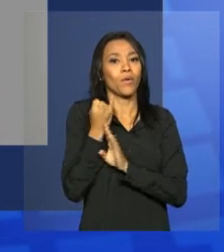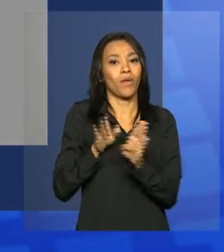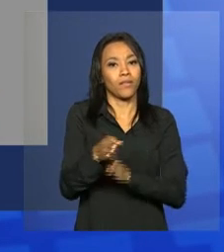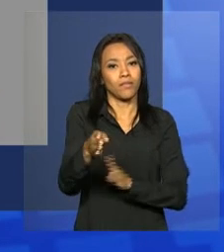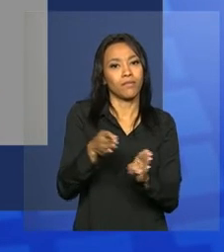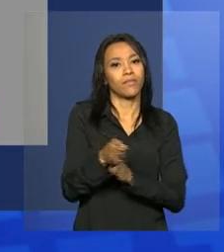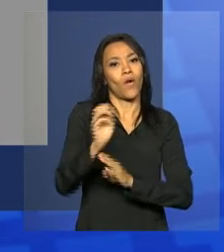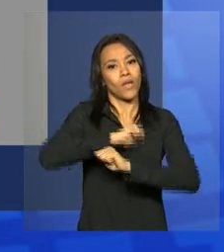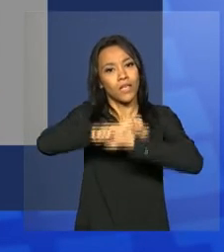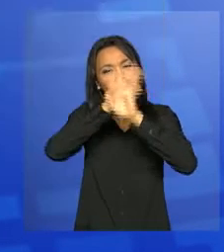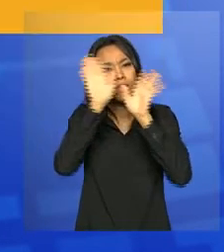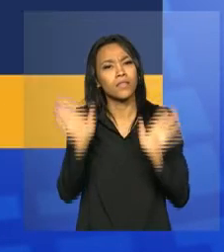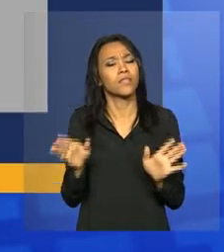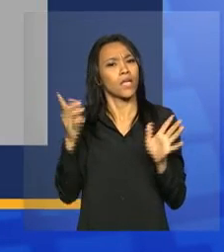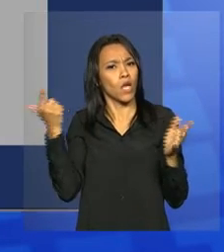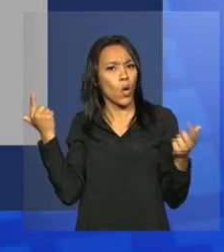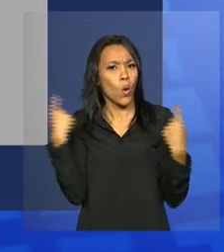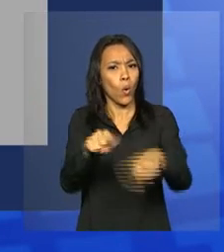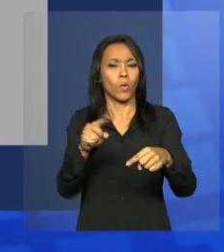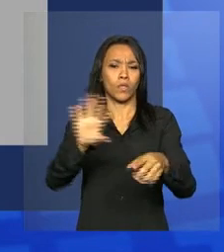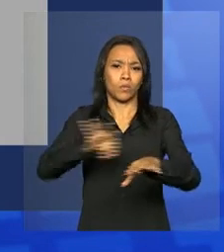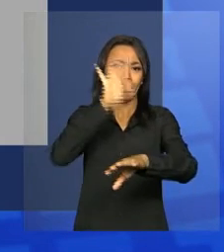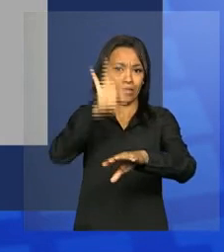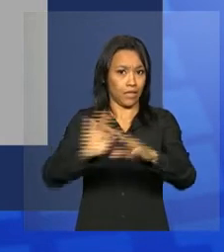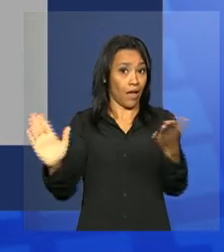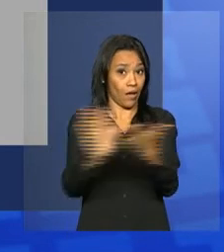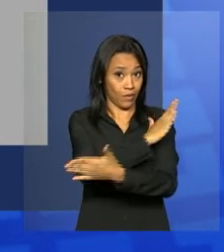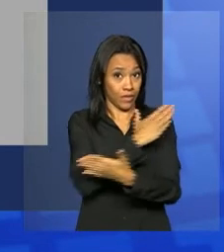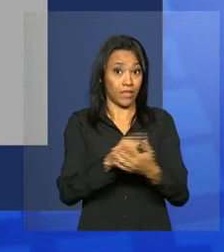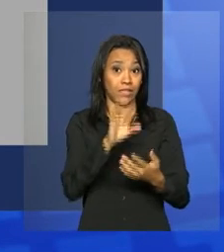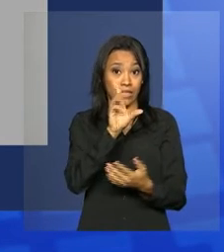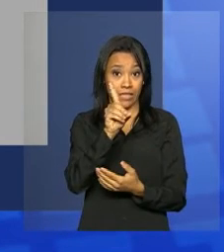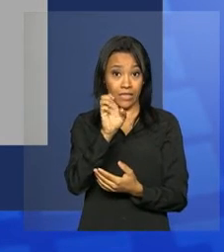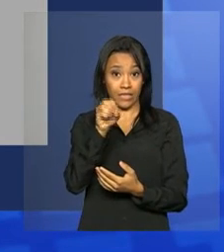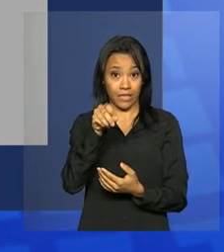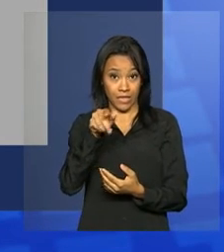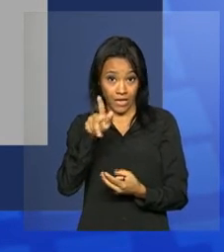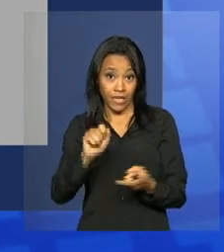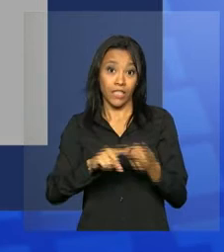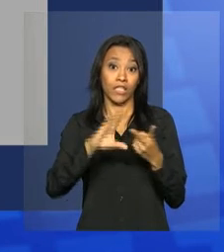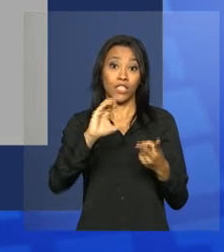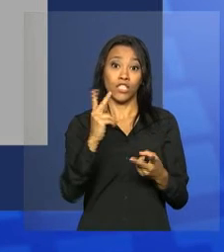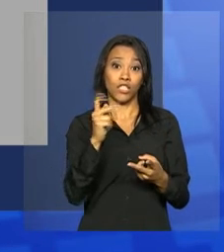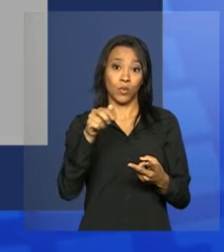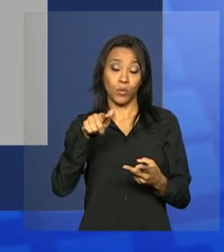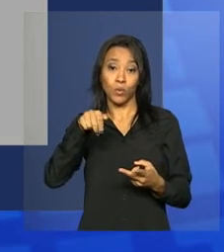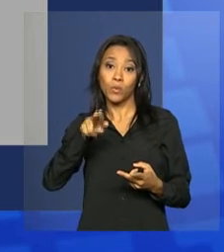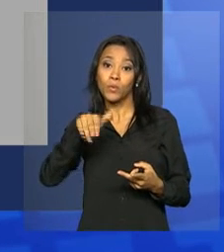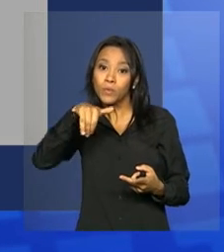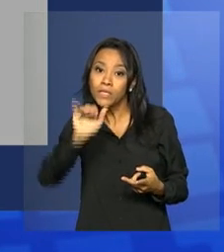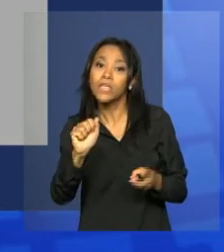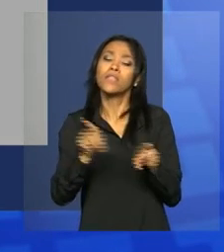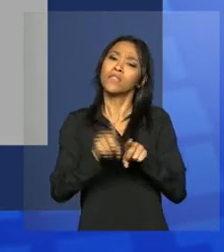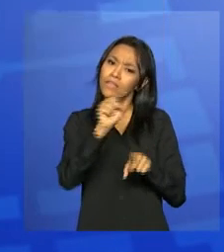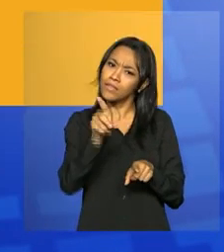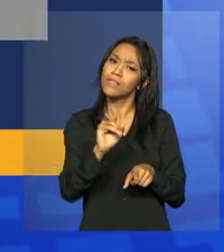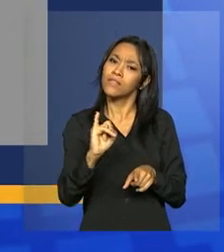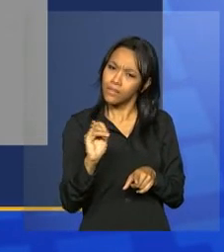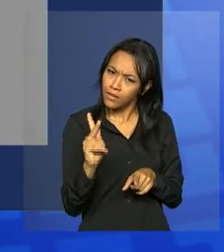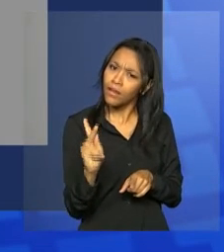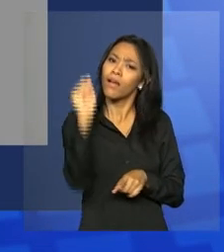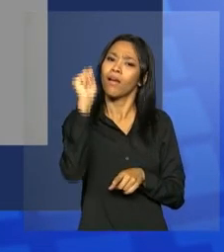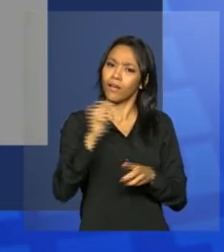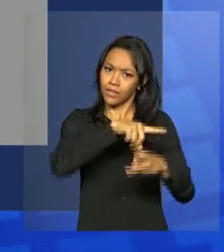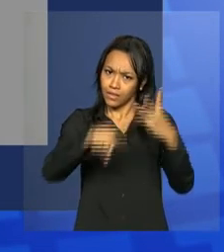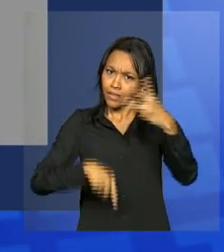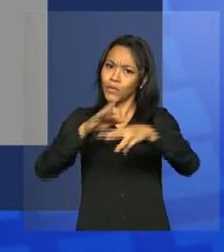a importância do combate ao mosquito causador dos vírus da dengue a chikungunya indica a migração do vírus indica para diferentes regiões do planeta